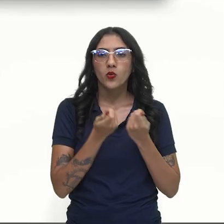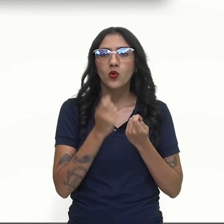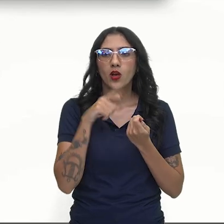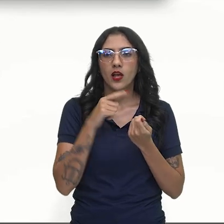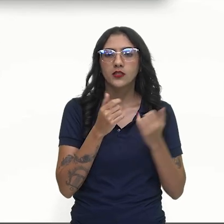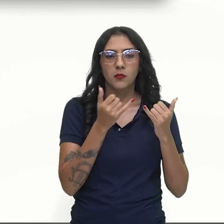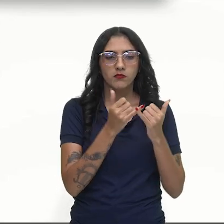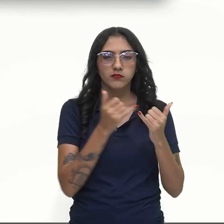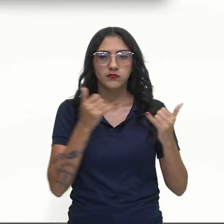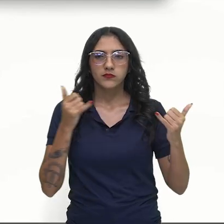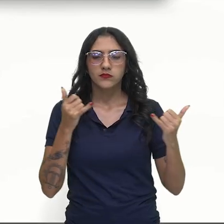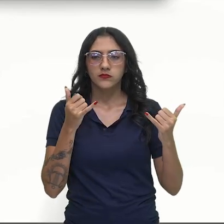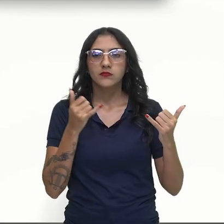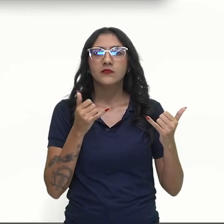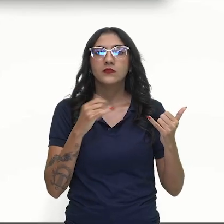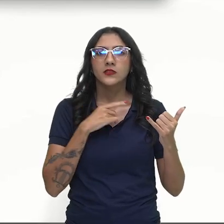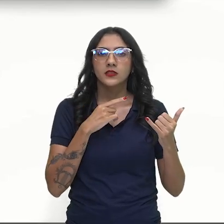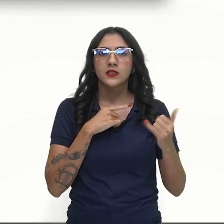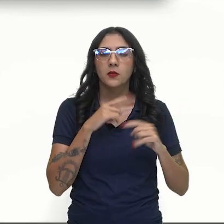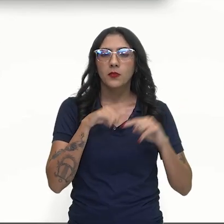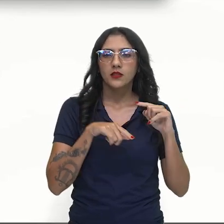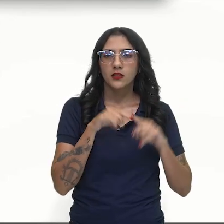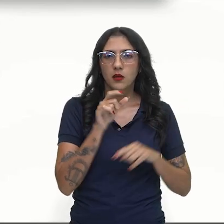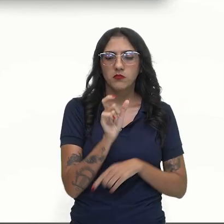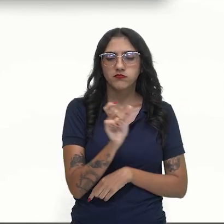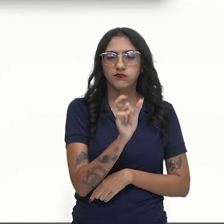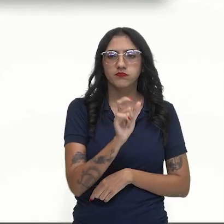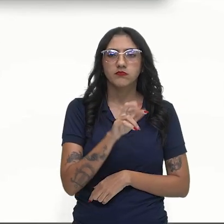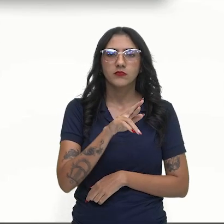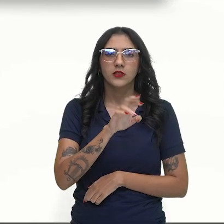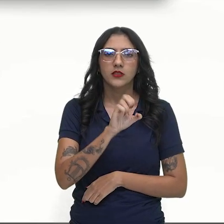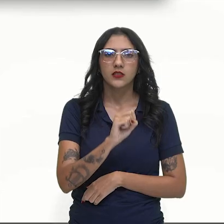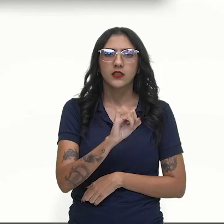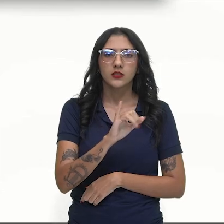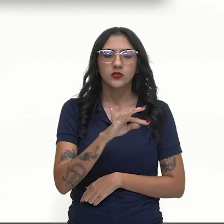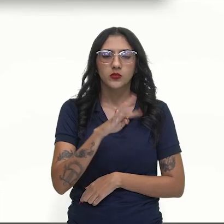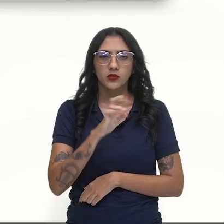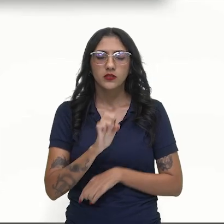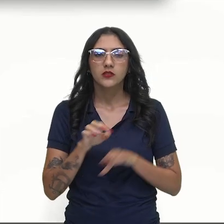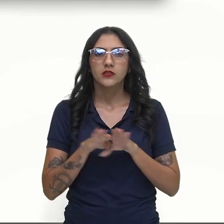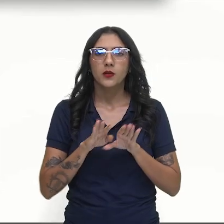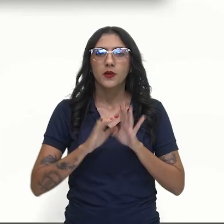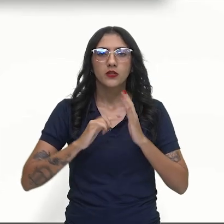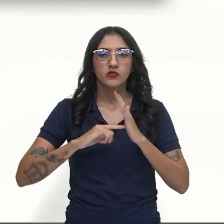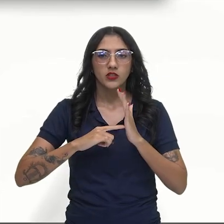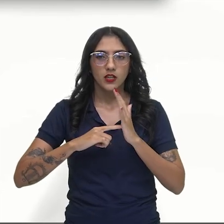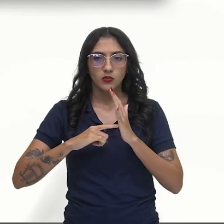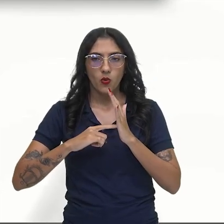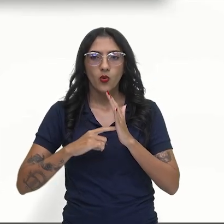Logo eu tenho os resistores, eu tenho os geradores,